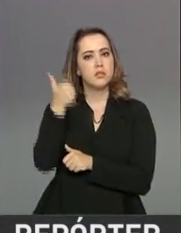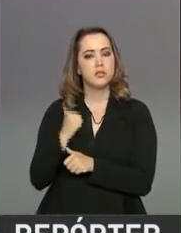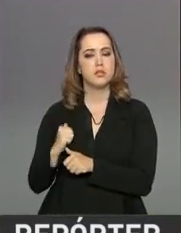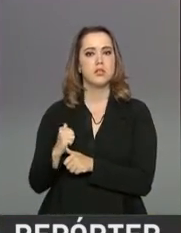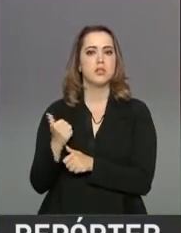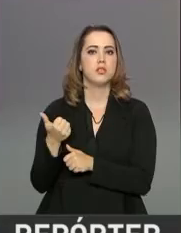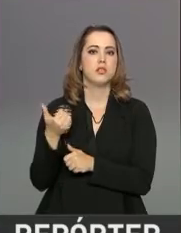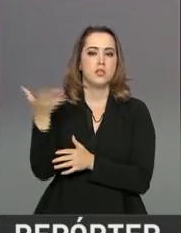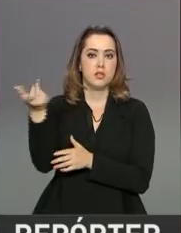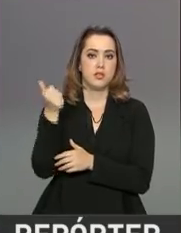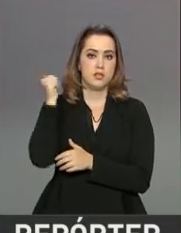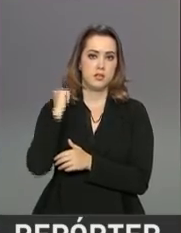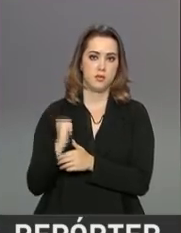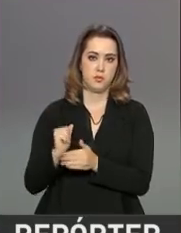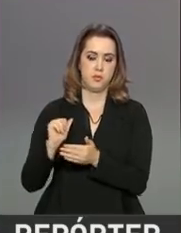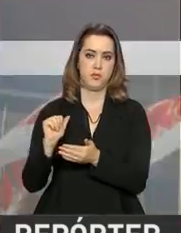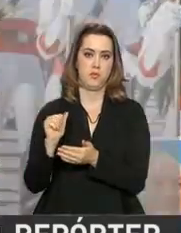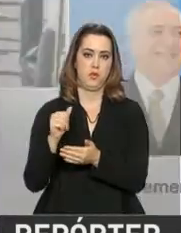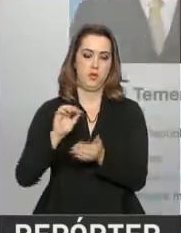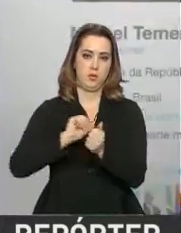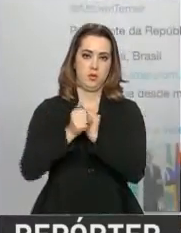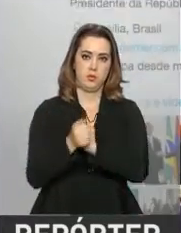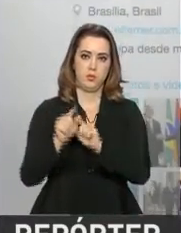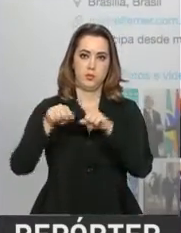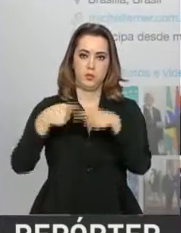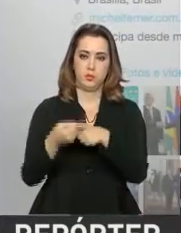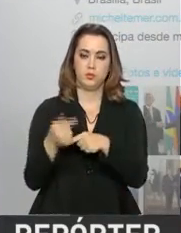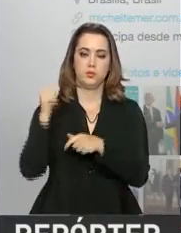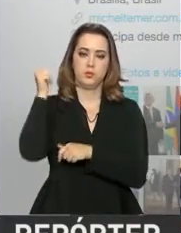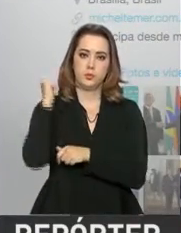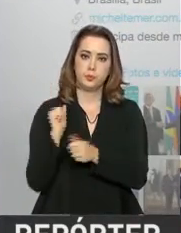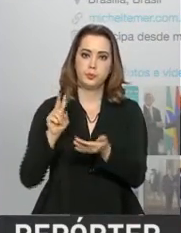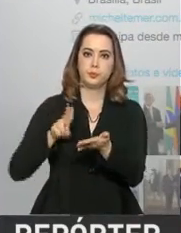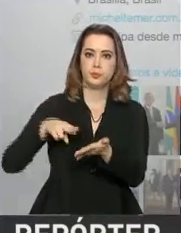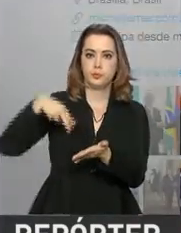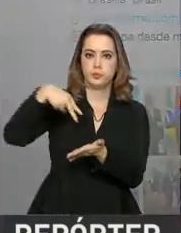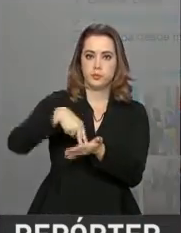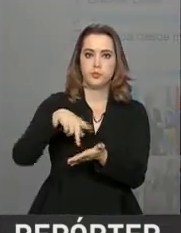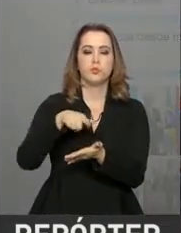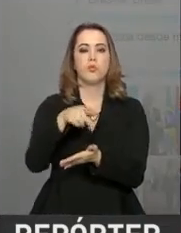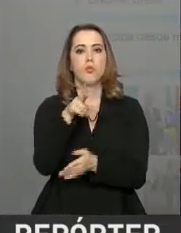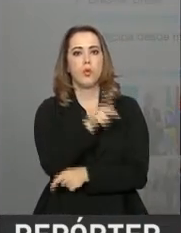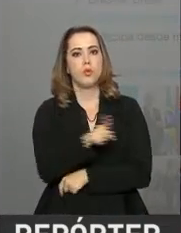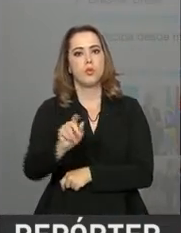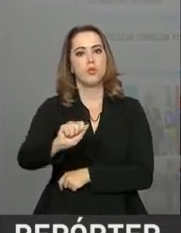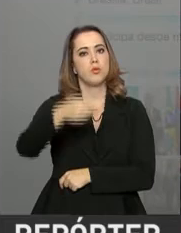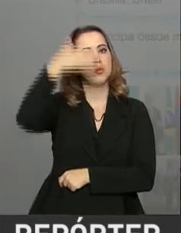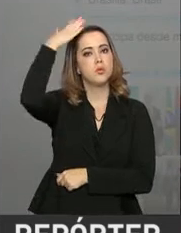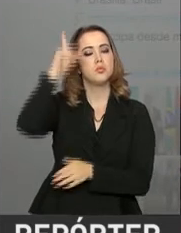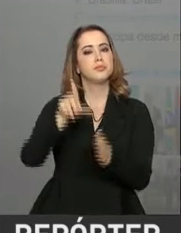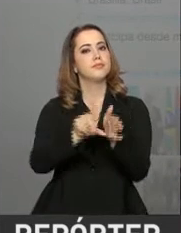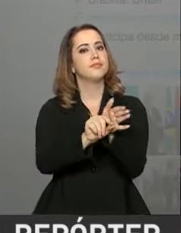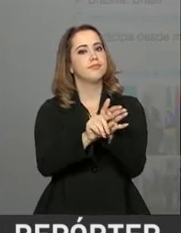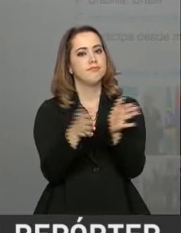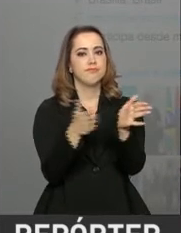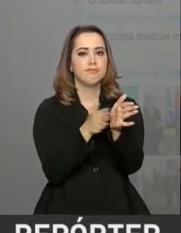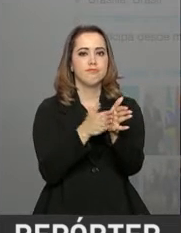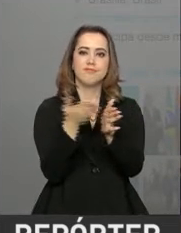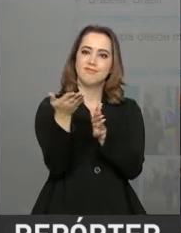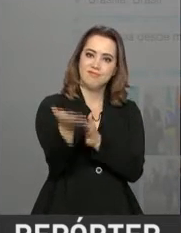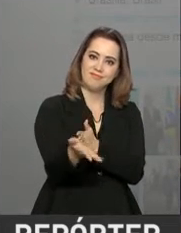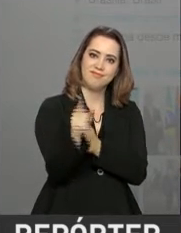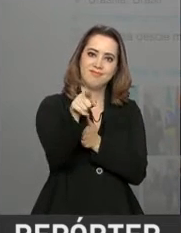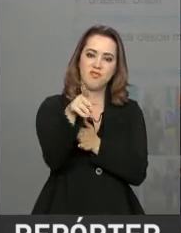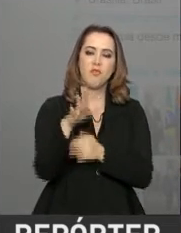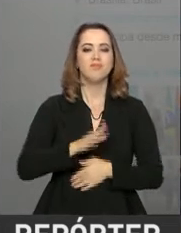e passou para a categoria Bolsa Pódio em 2013. O presidente Michel Temer usou o Twitter para parabenizar o atleta e disse